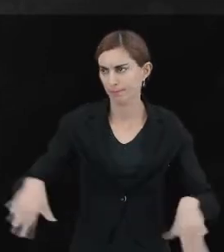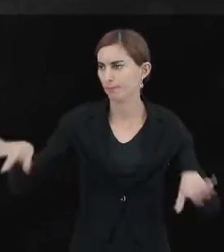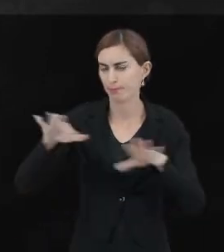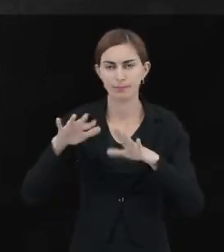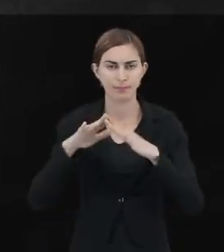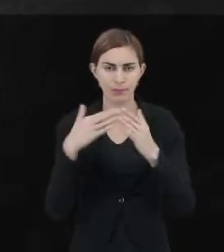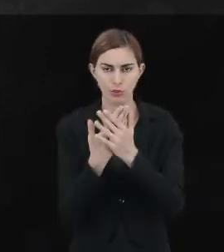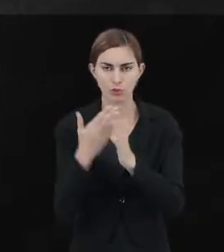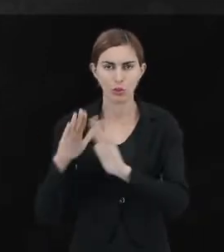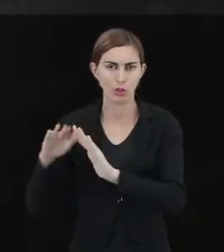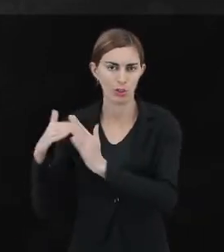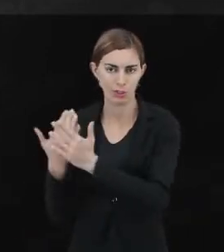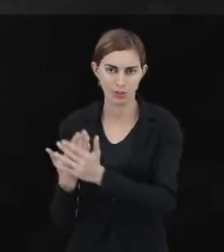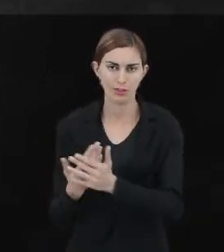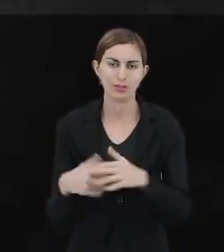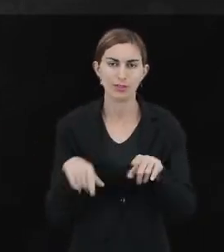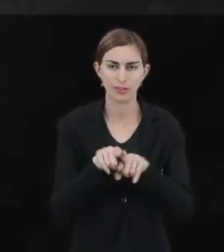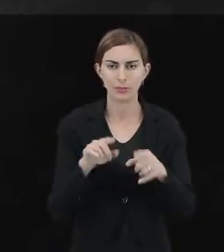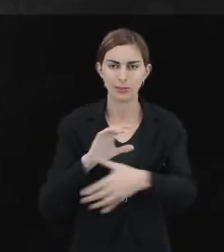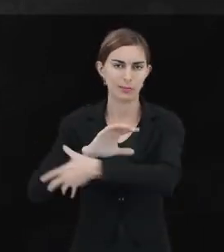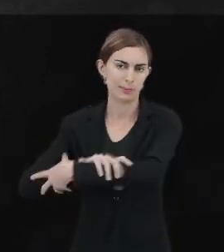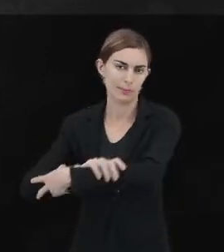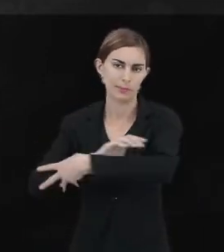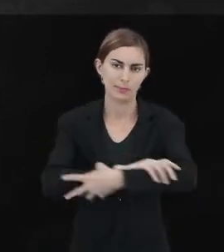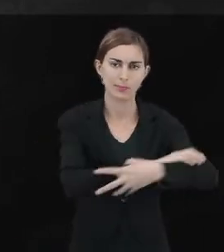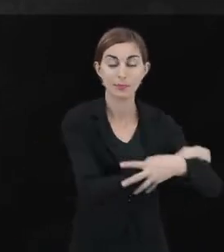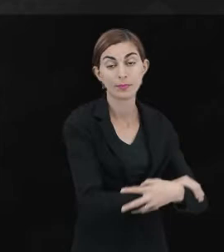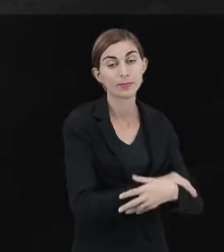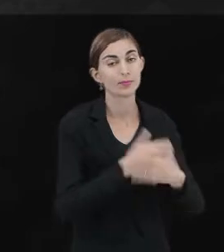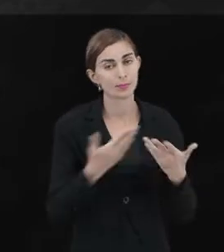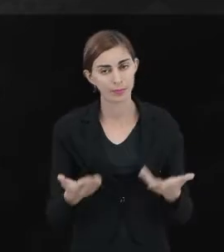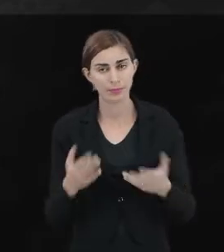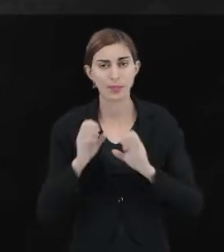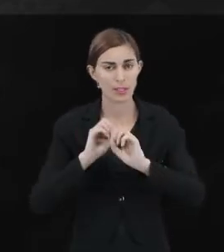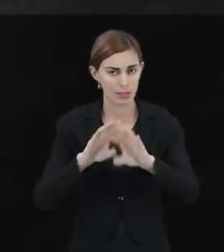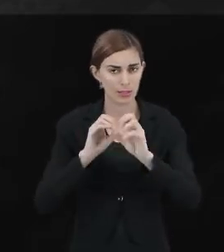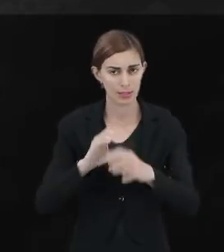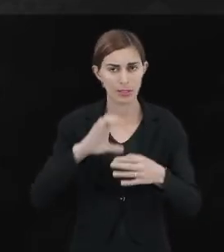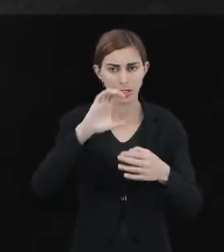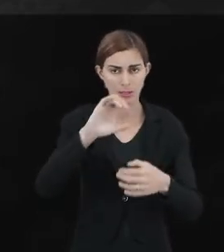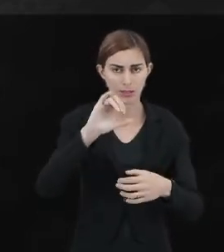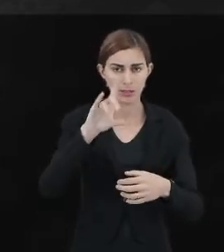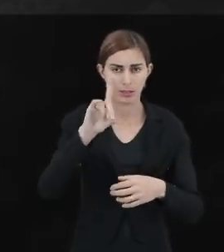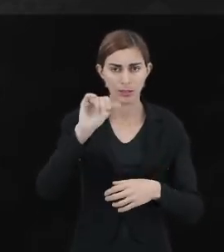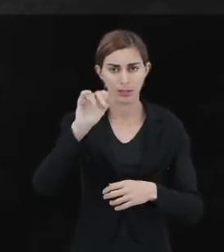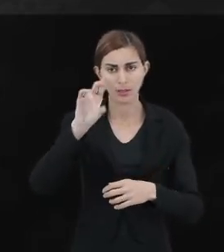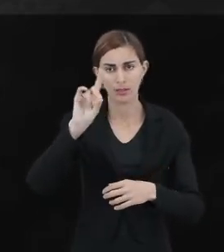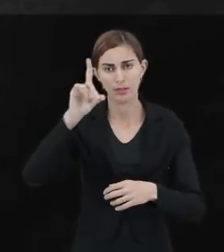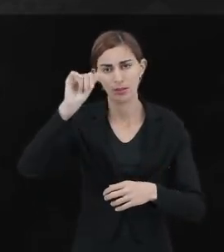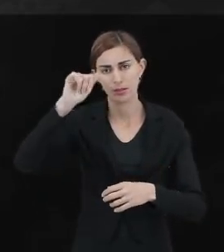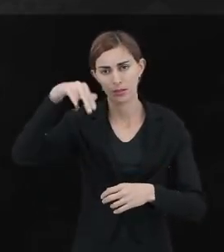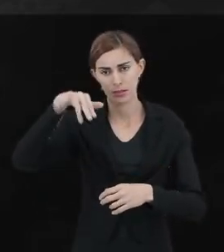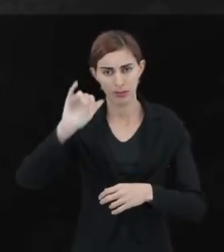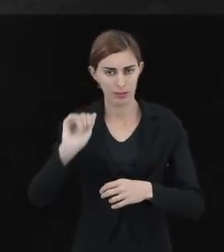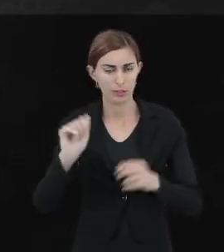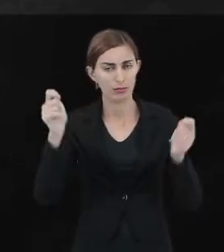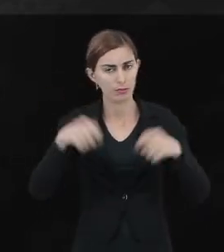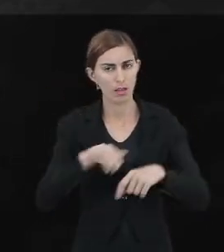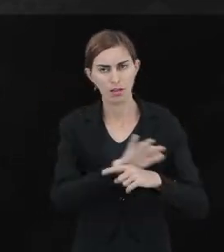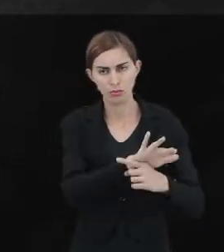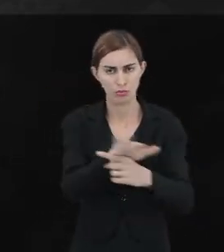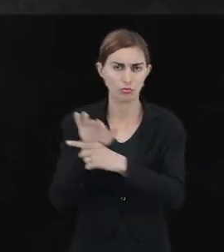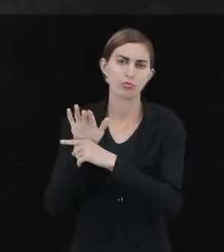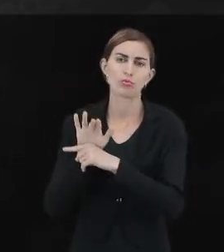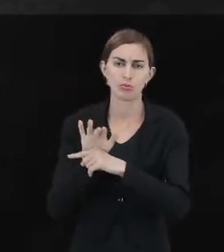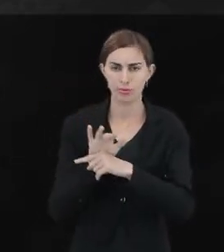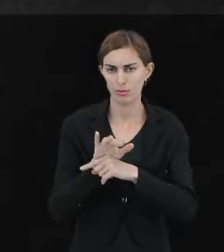de ensino quanto das instituições que a integram. Assim, educar para a cidadania seria prover os indivíduos